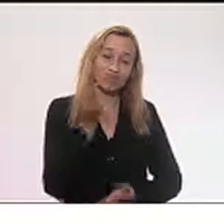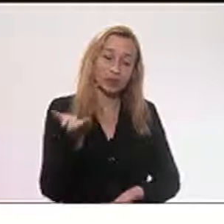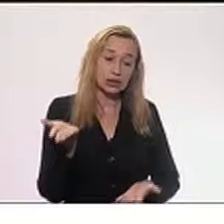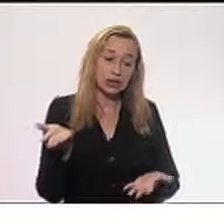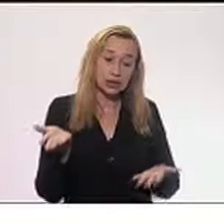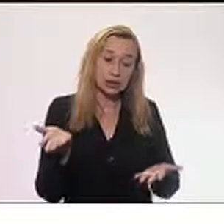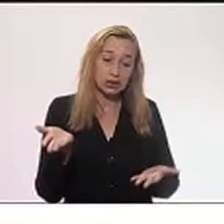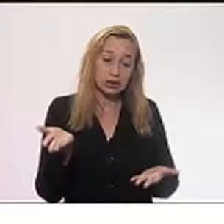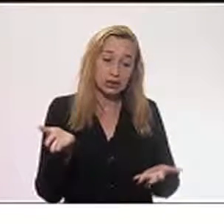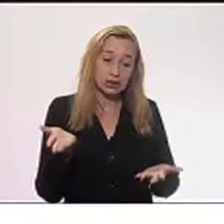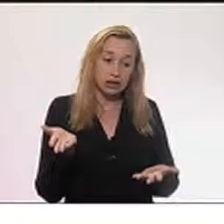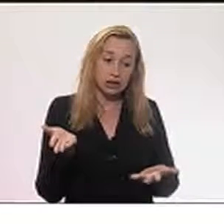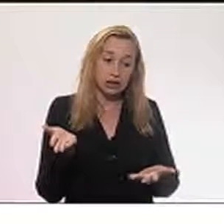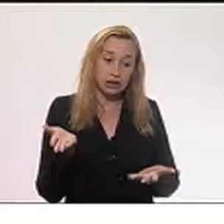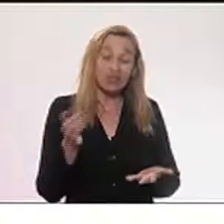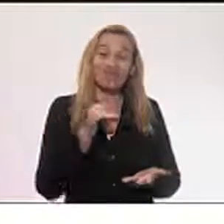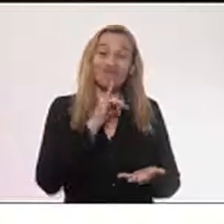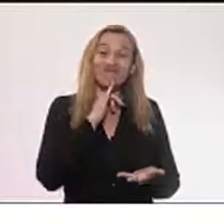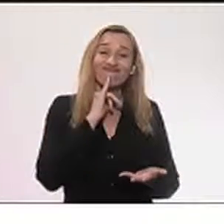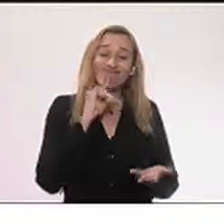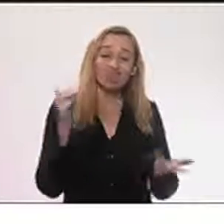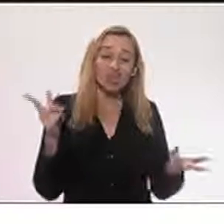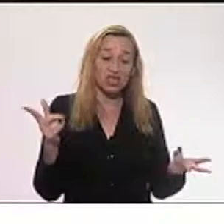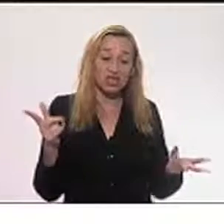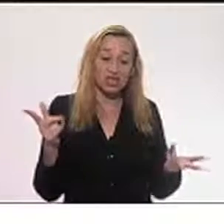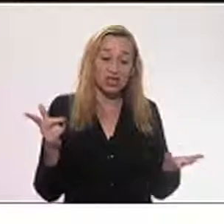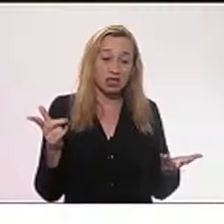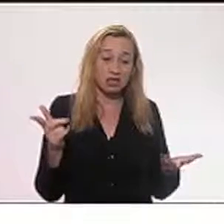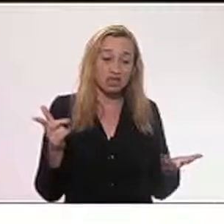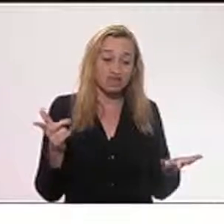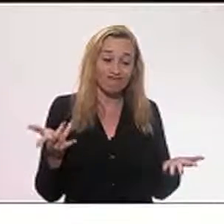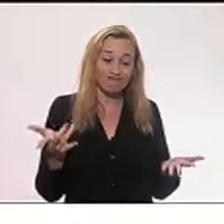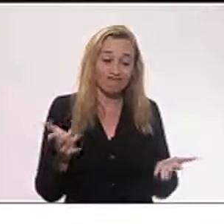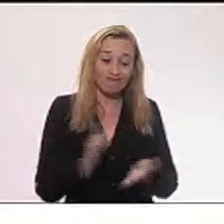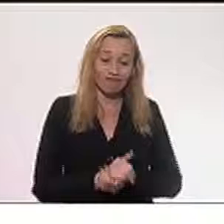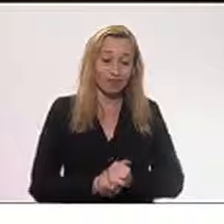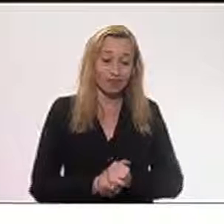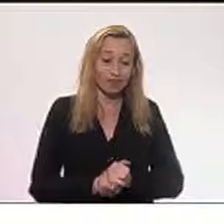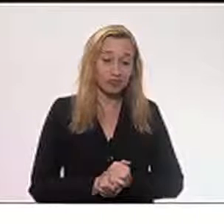retumbante, do fracasso absolutamente inequívoco